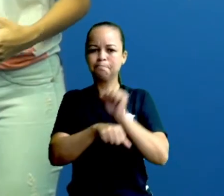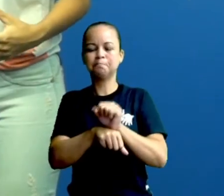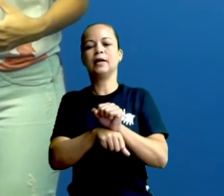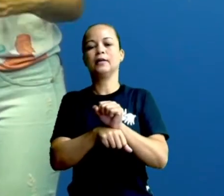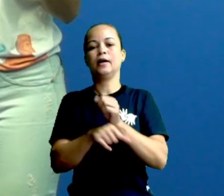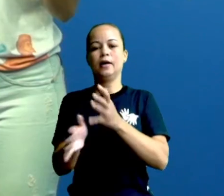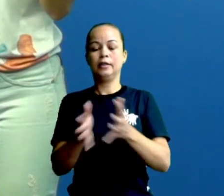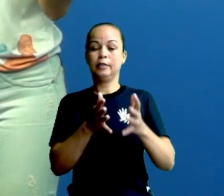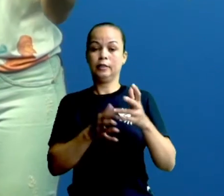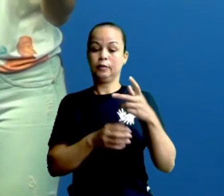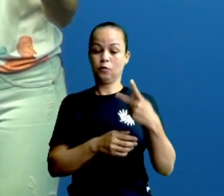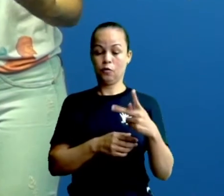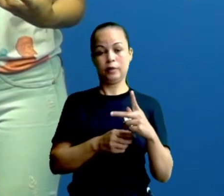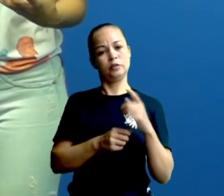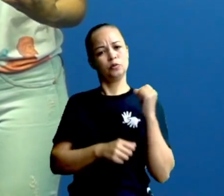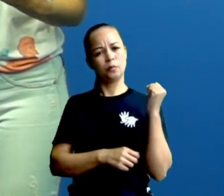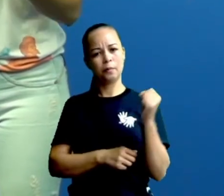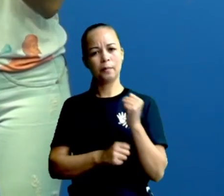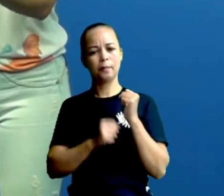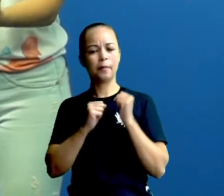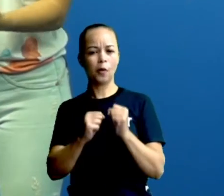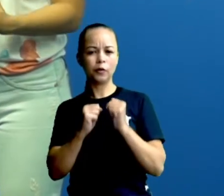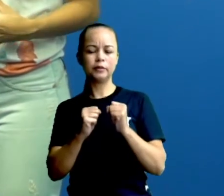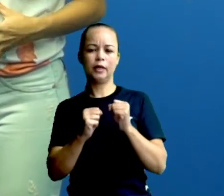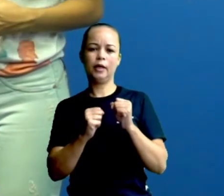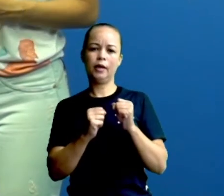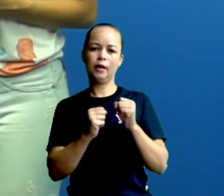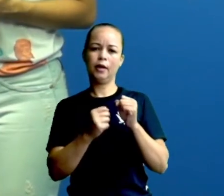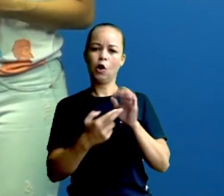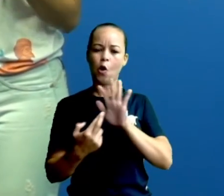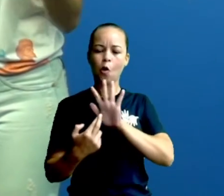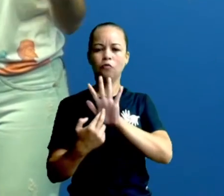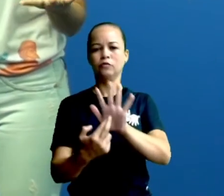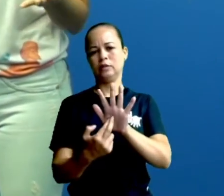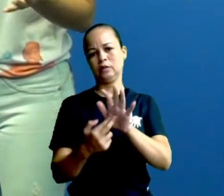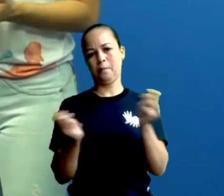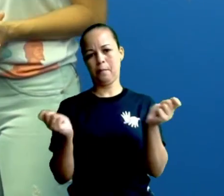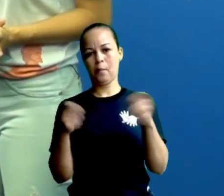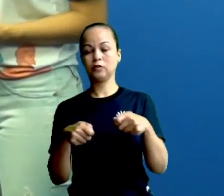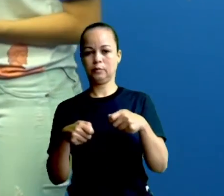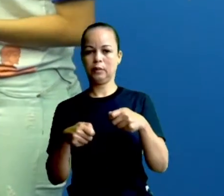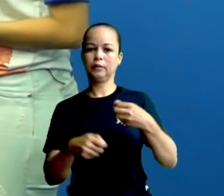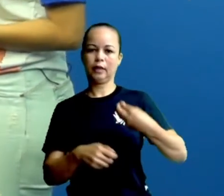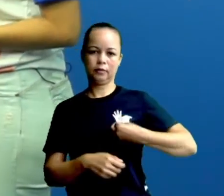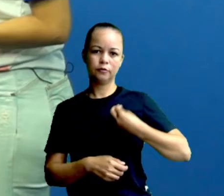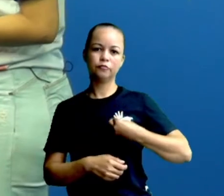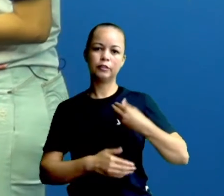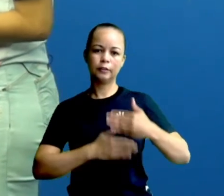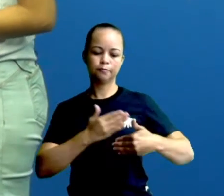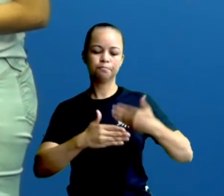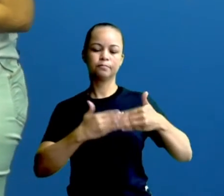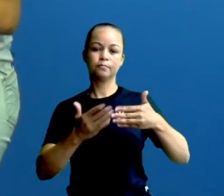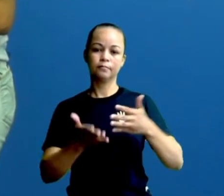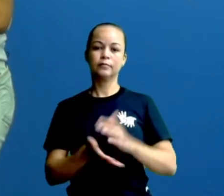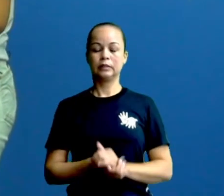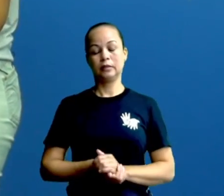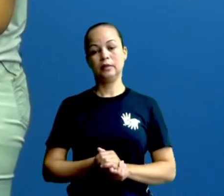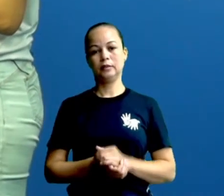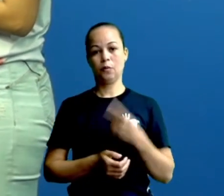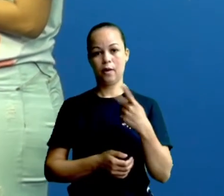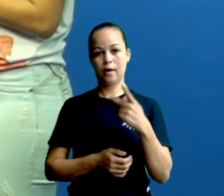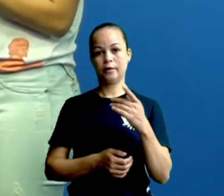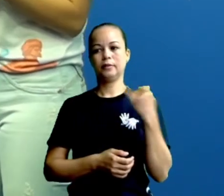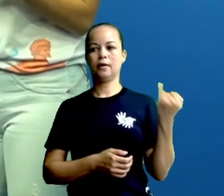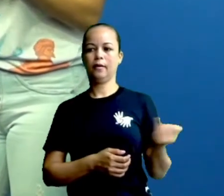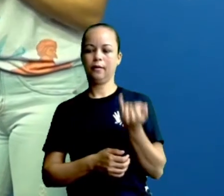isso poder oferecer possibilidade de vida. Então essa é a